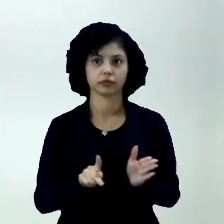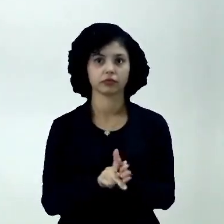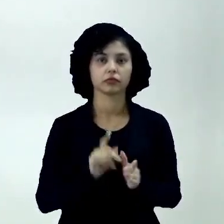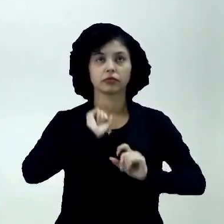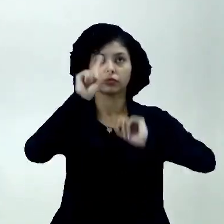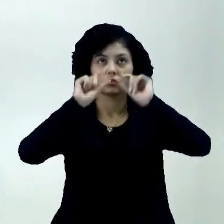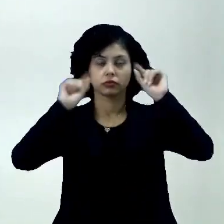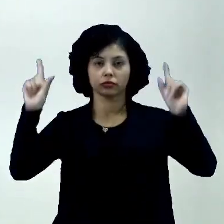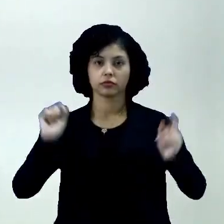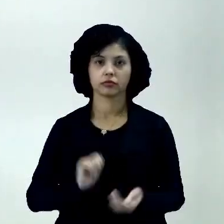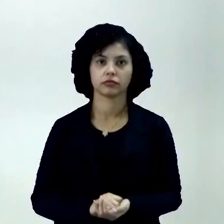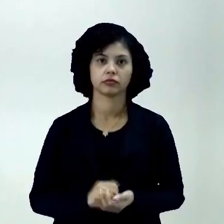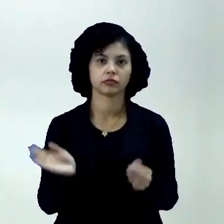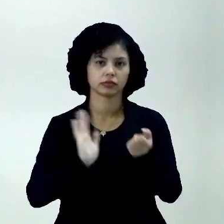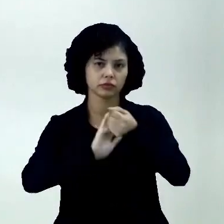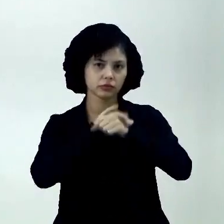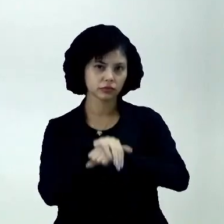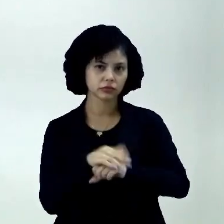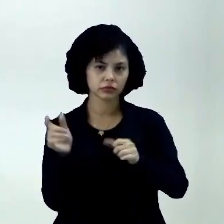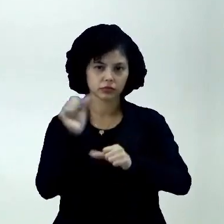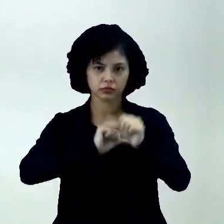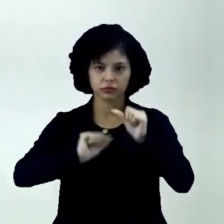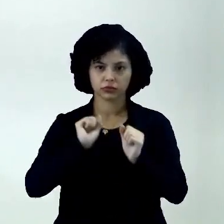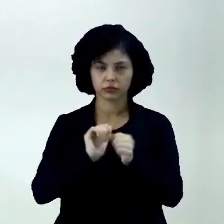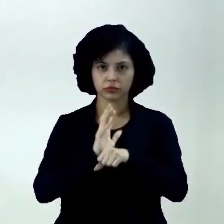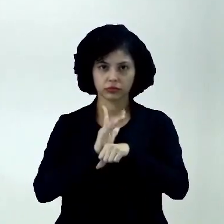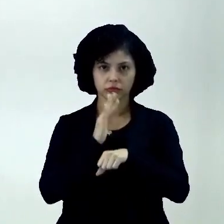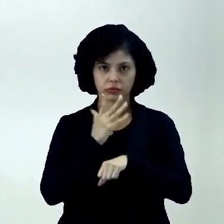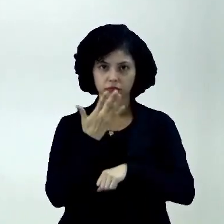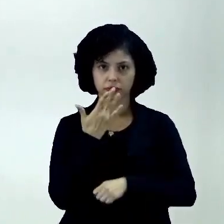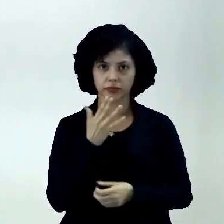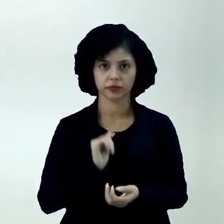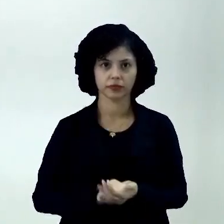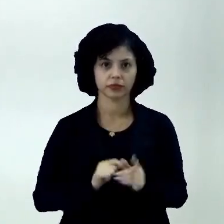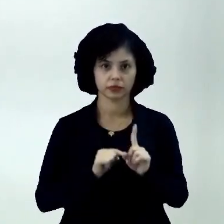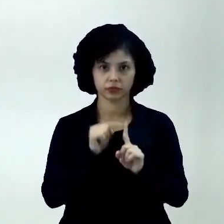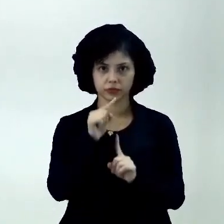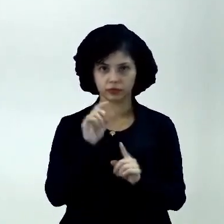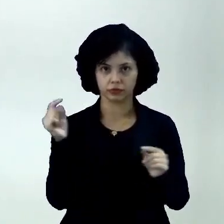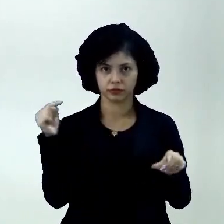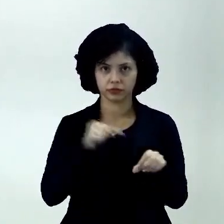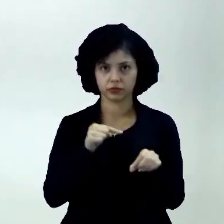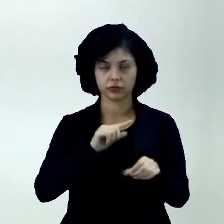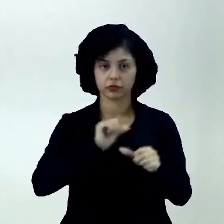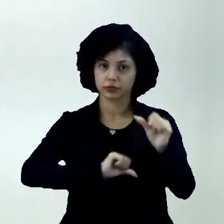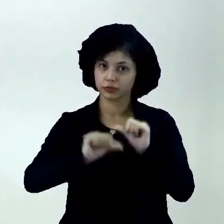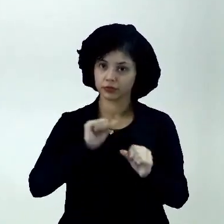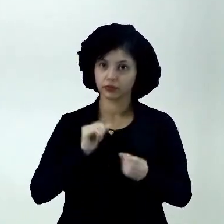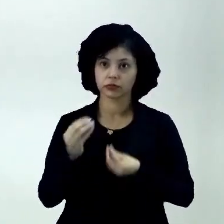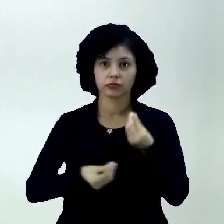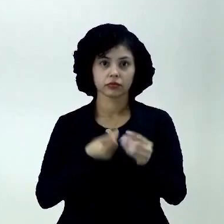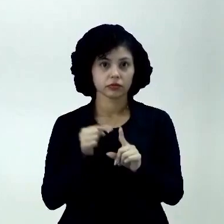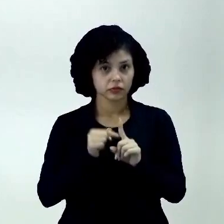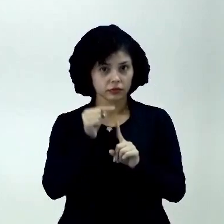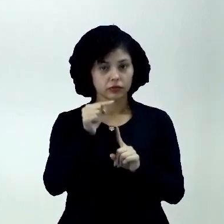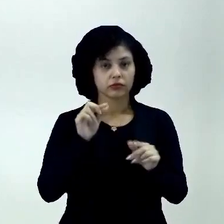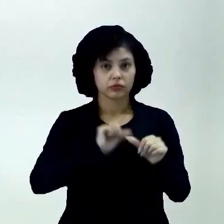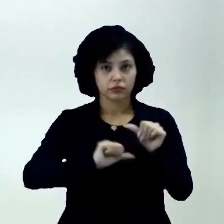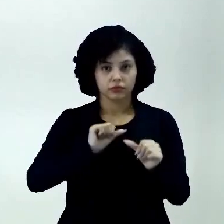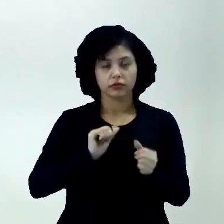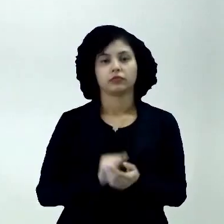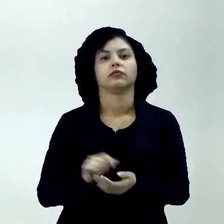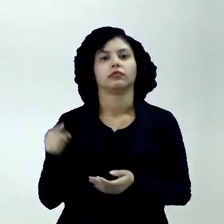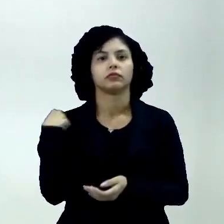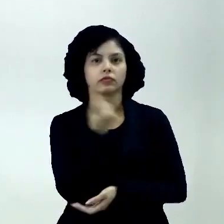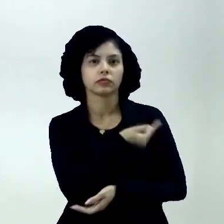uma estrela durante a noite que está mudando de cor, isso significa que a temperatura do núcleo dela está mudando. Como a temperatura está mudando,